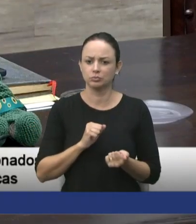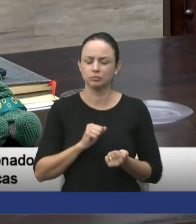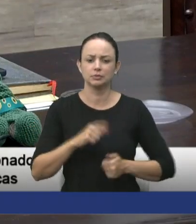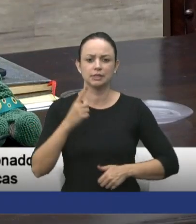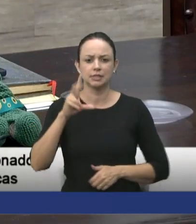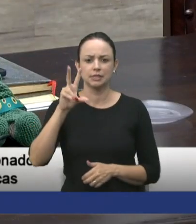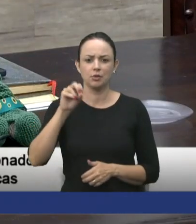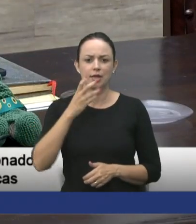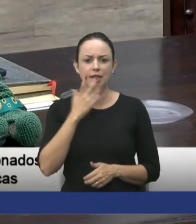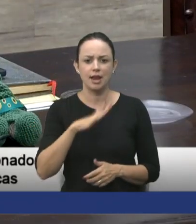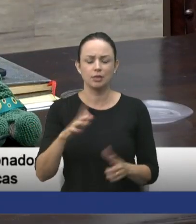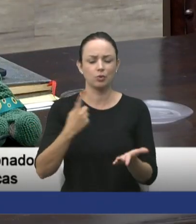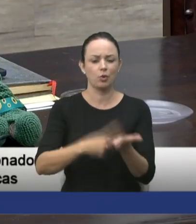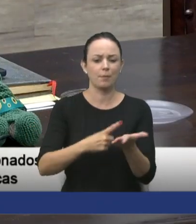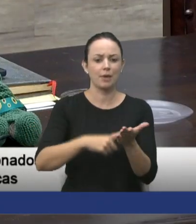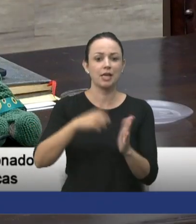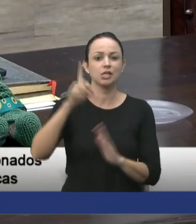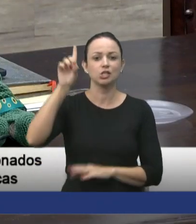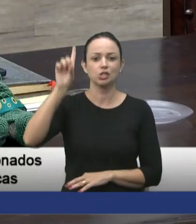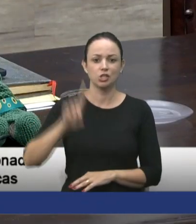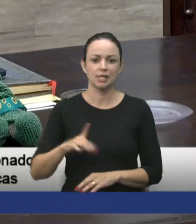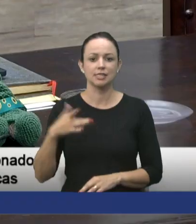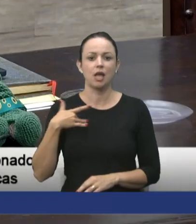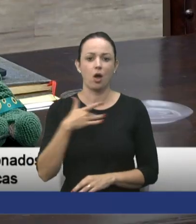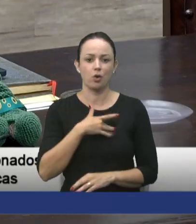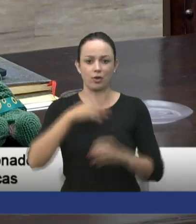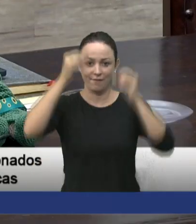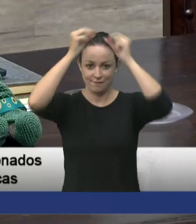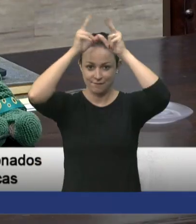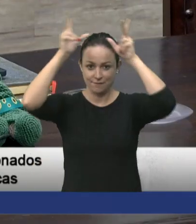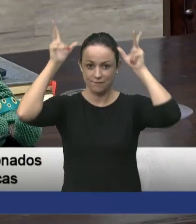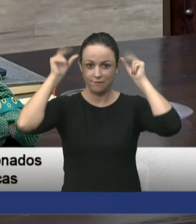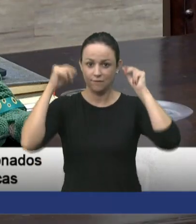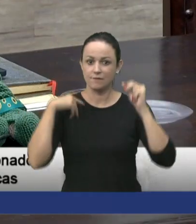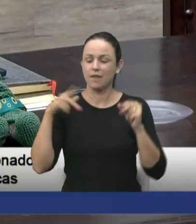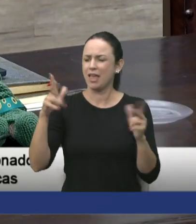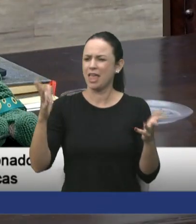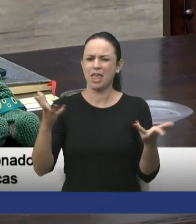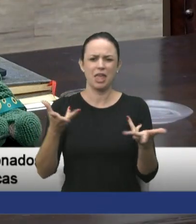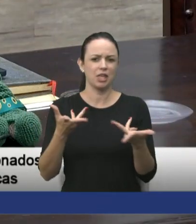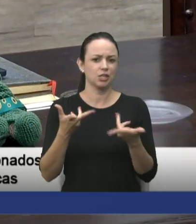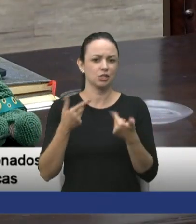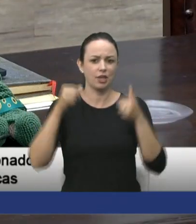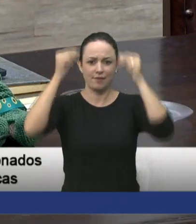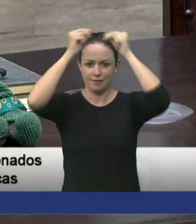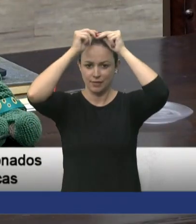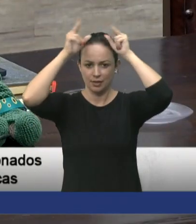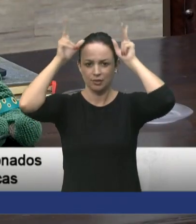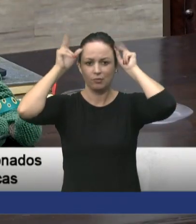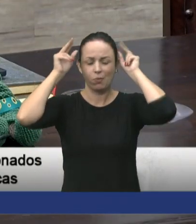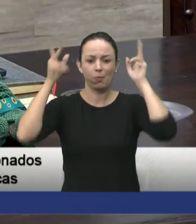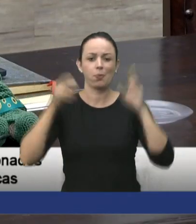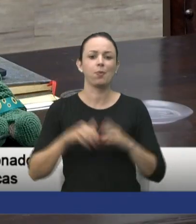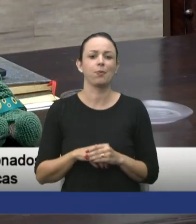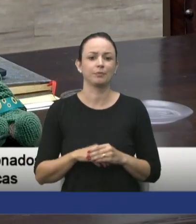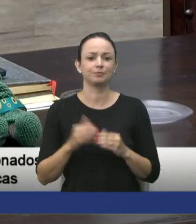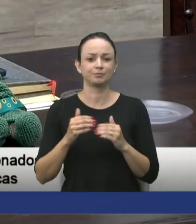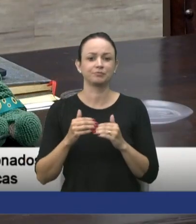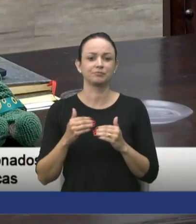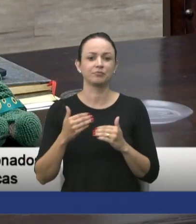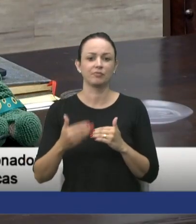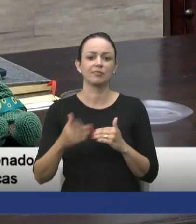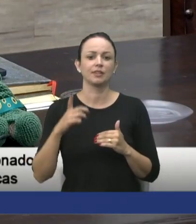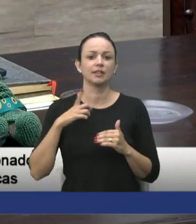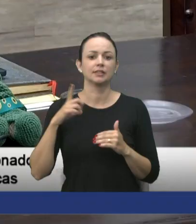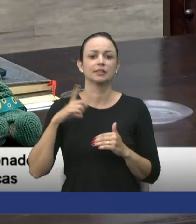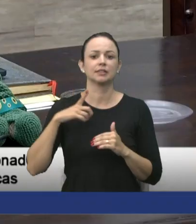combinamos com a diretora de saúde, que é uma enfermeira, acho incrível a enfermagem à frente das